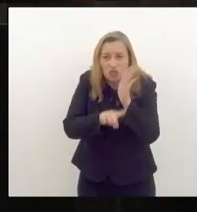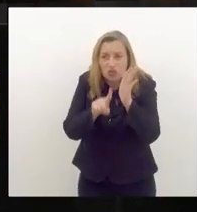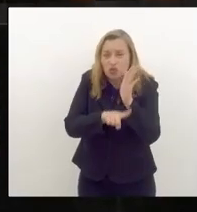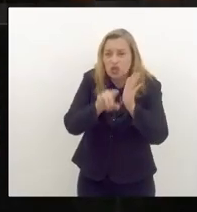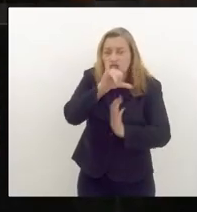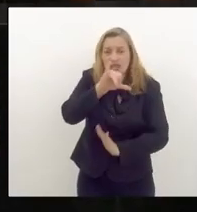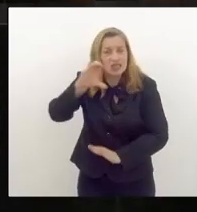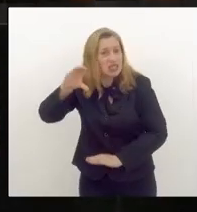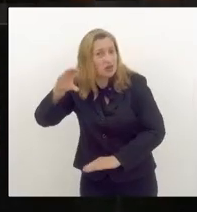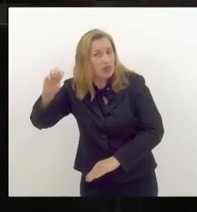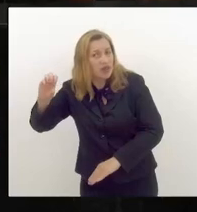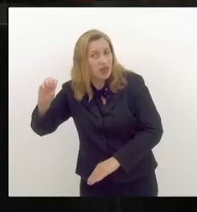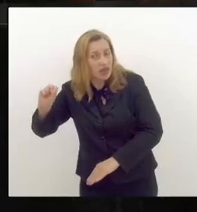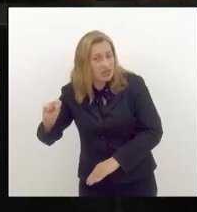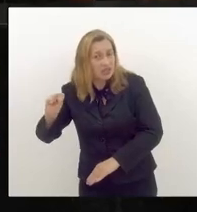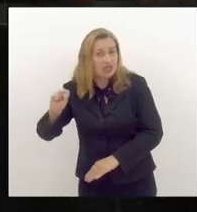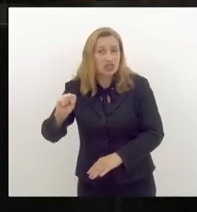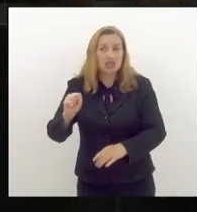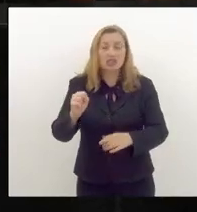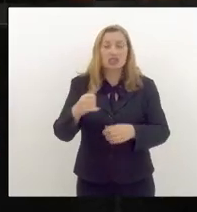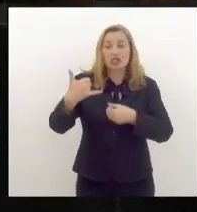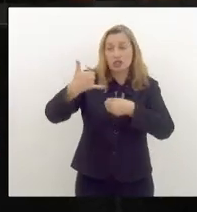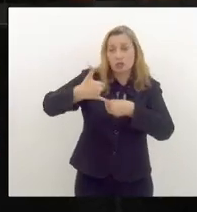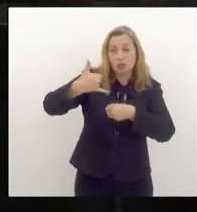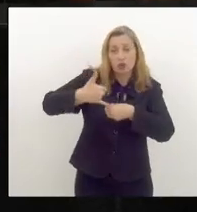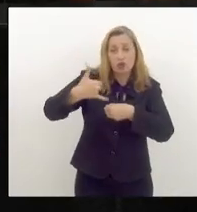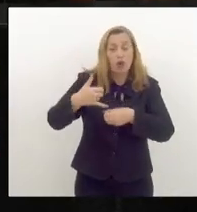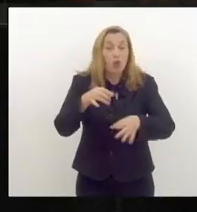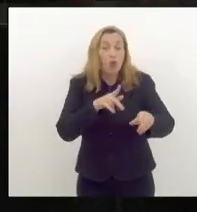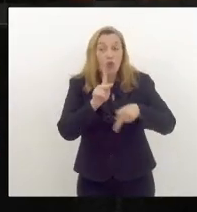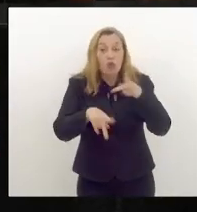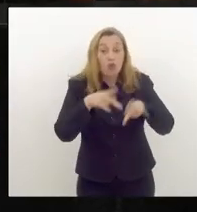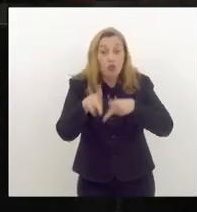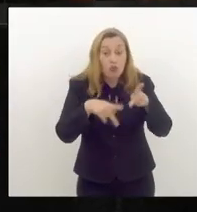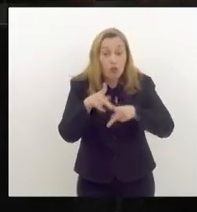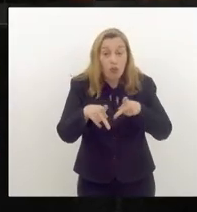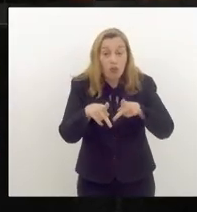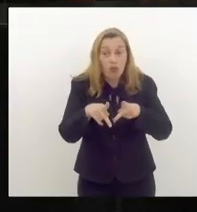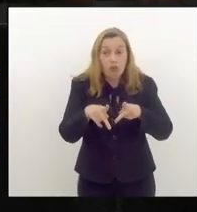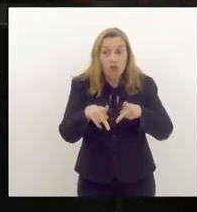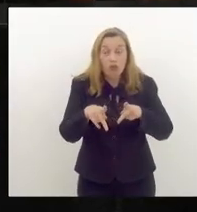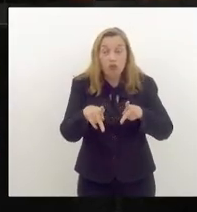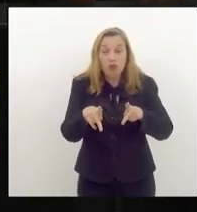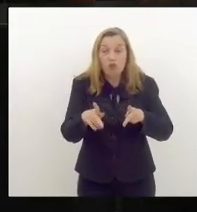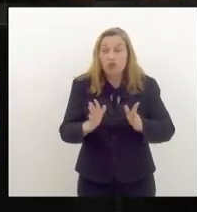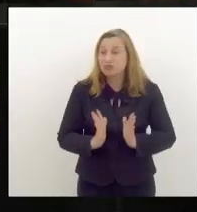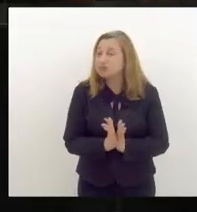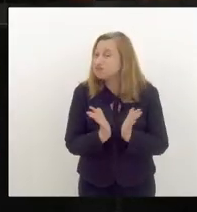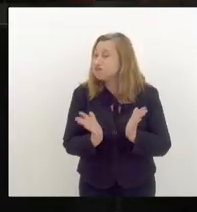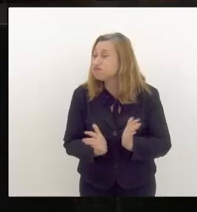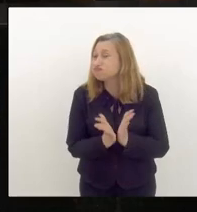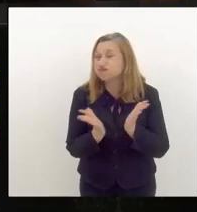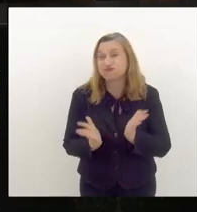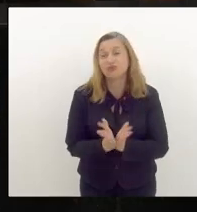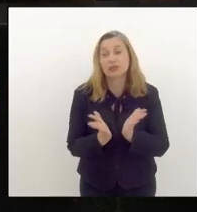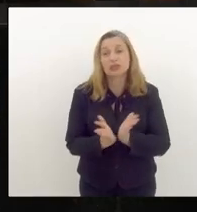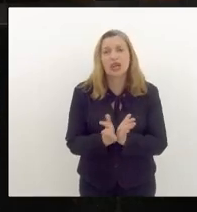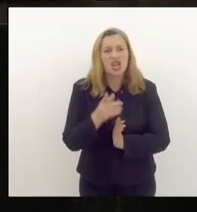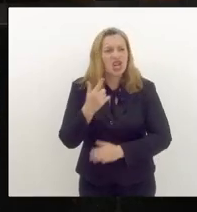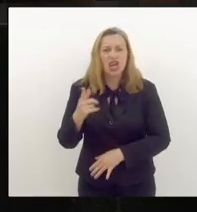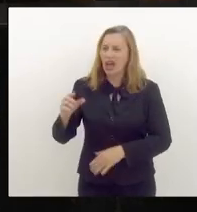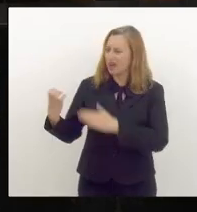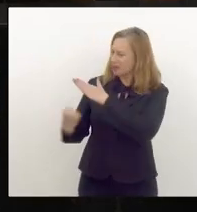ICMS de combustível a população passando uma miséria do e me vem